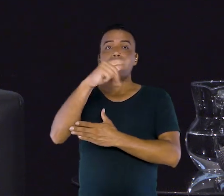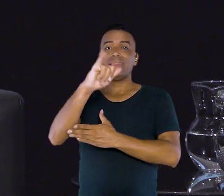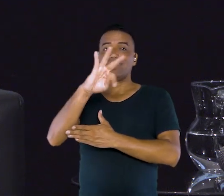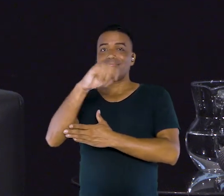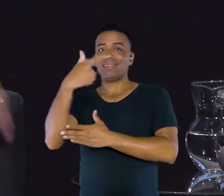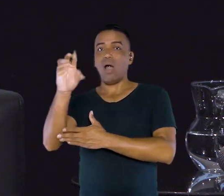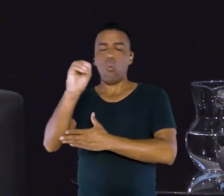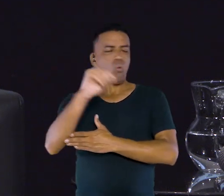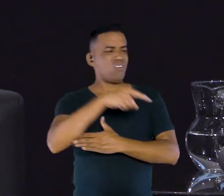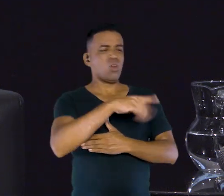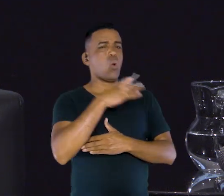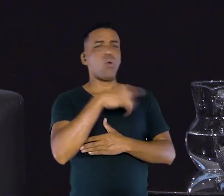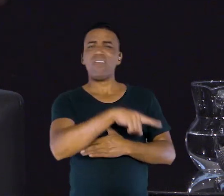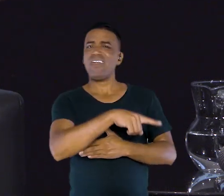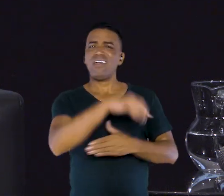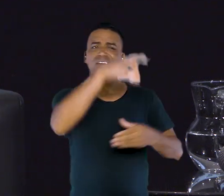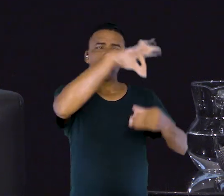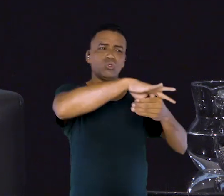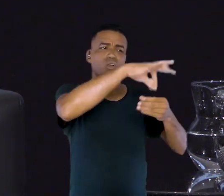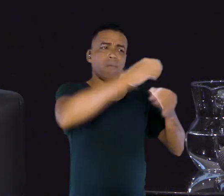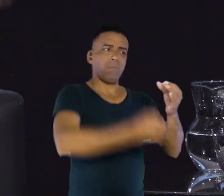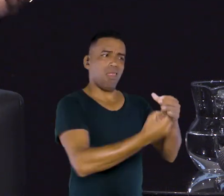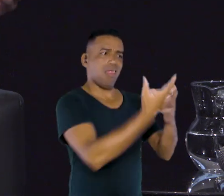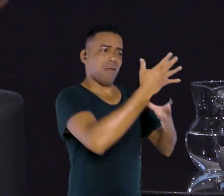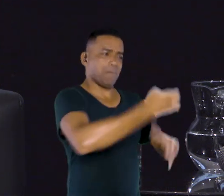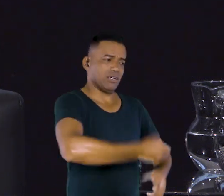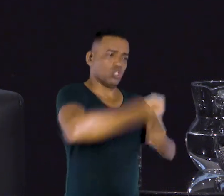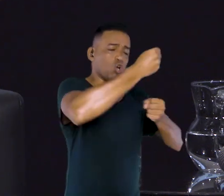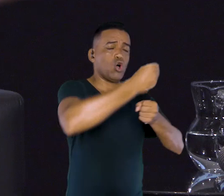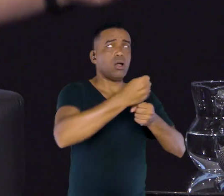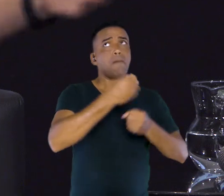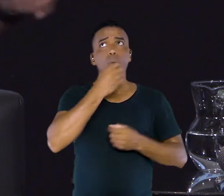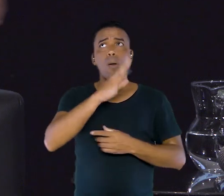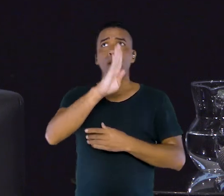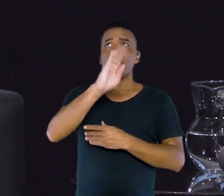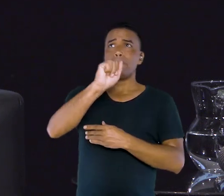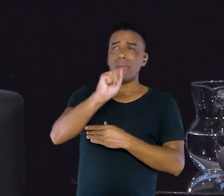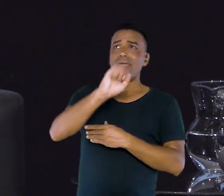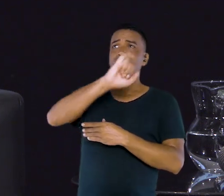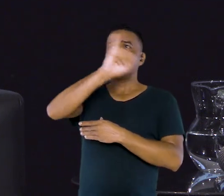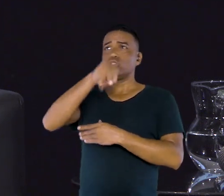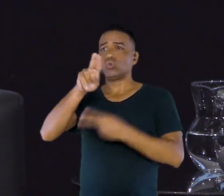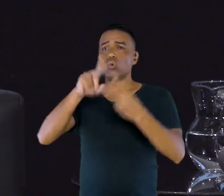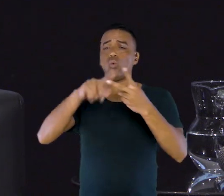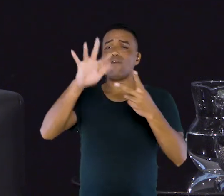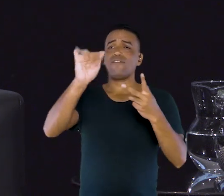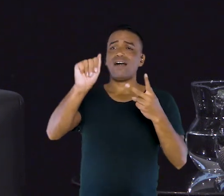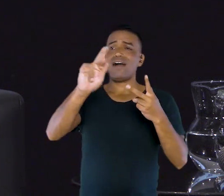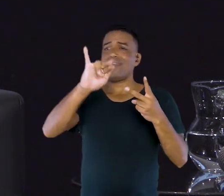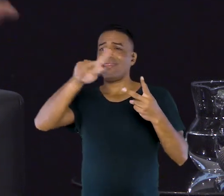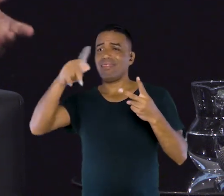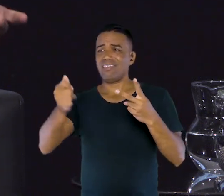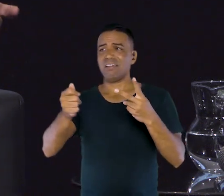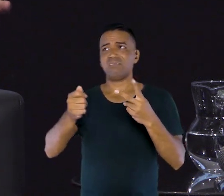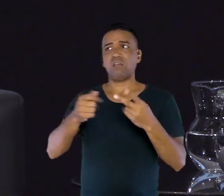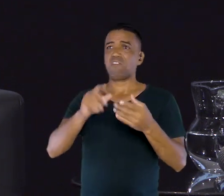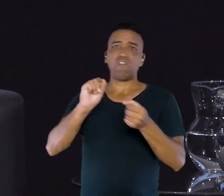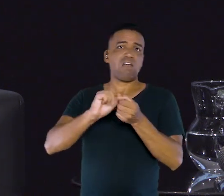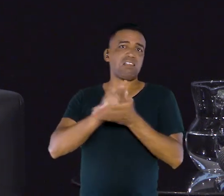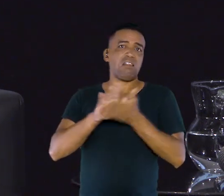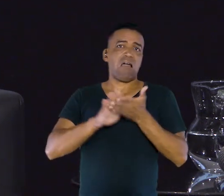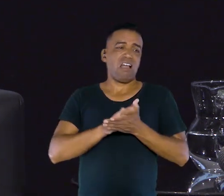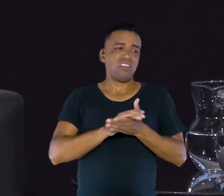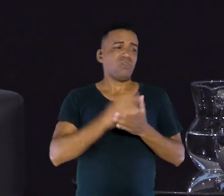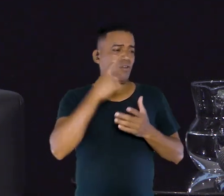né, uma variedade de mandioca. Ele falou assim, olha, eu nunca sei se ela vai ser boa para fazer beiju, para fazer farinha. Às vezes ela não vai ser boa para nada.